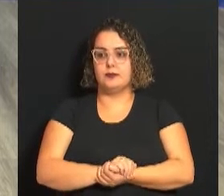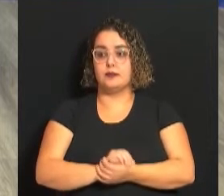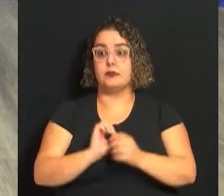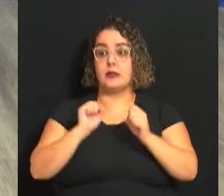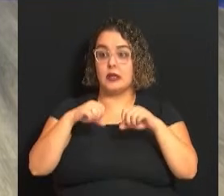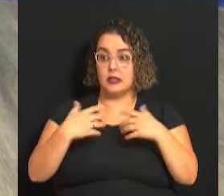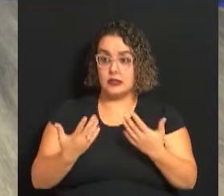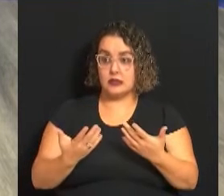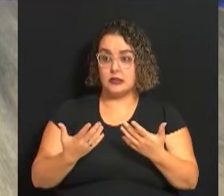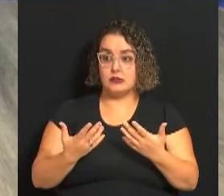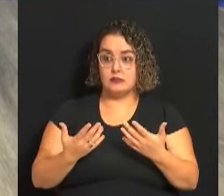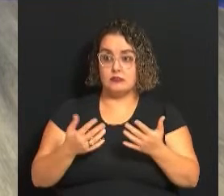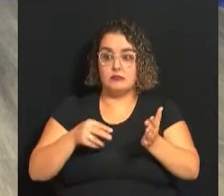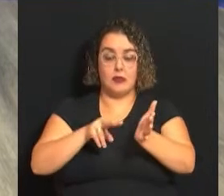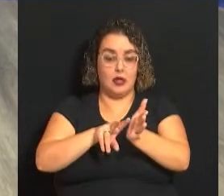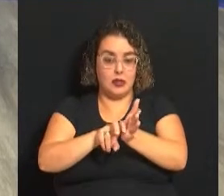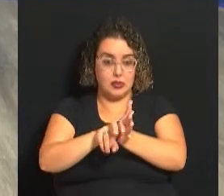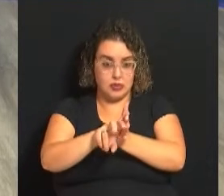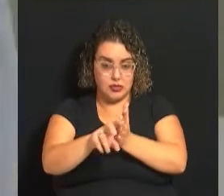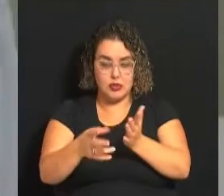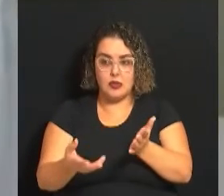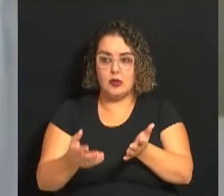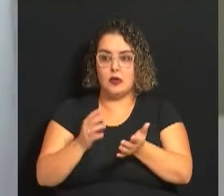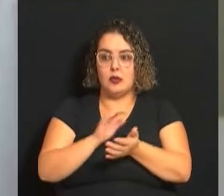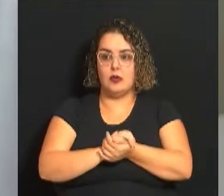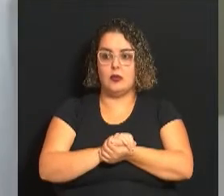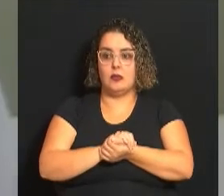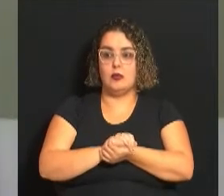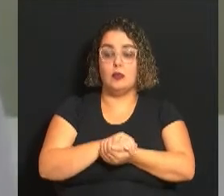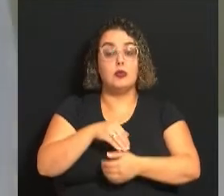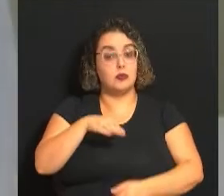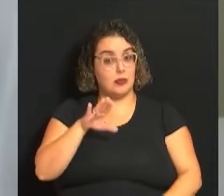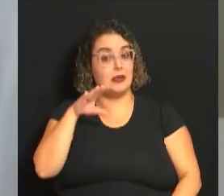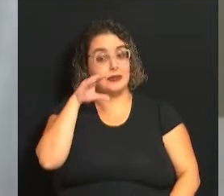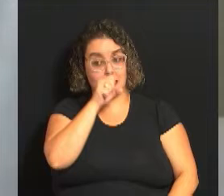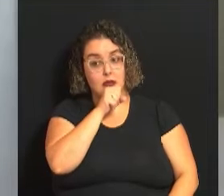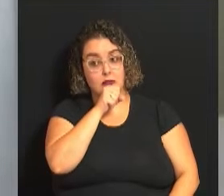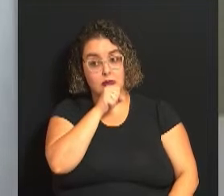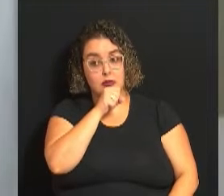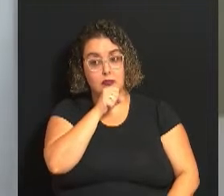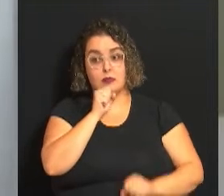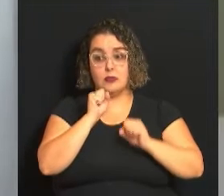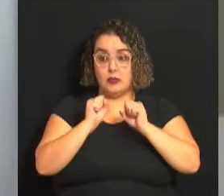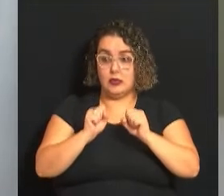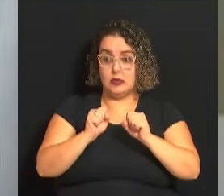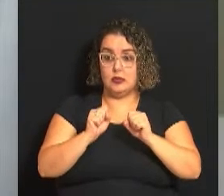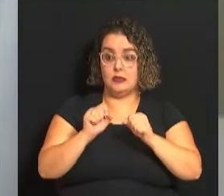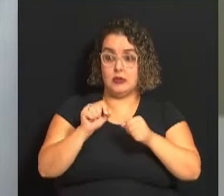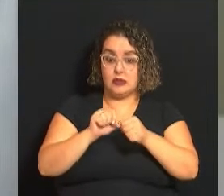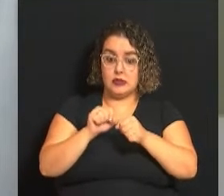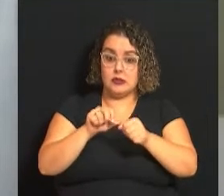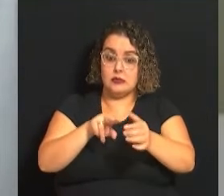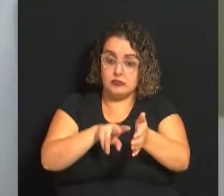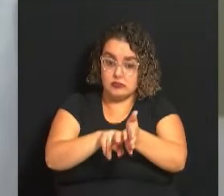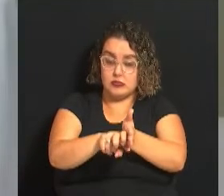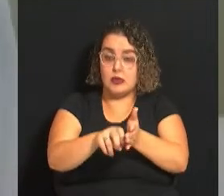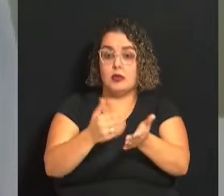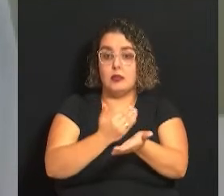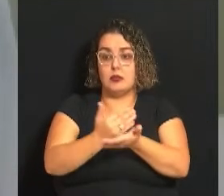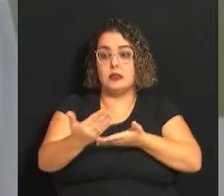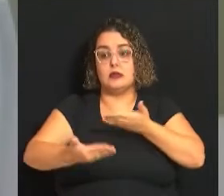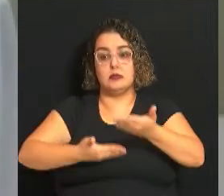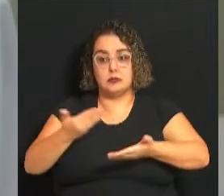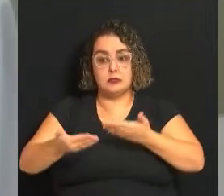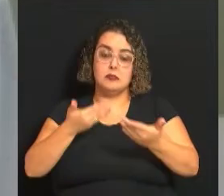Fazendo o diagnóstico, quanto mais rápido você puder fazer o diagnóstico, começar o tratamento,